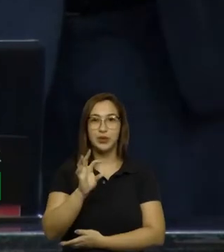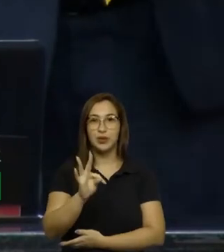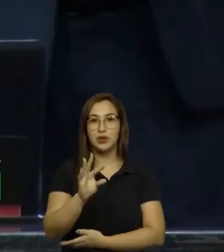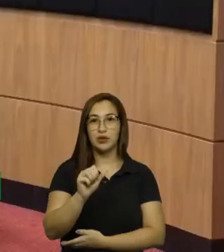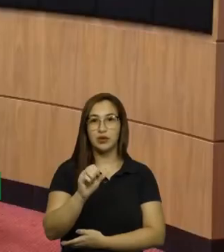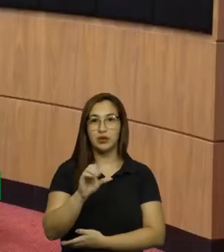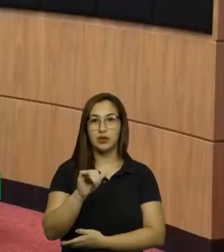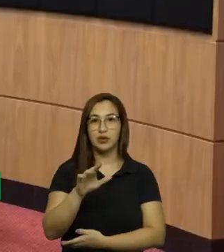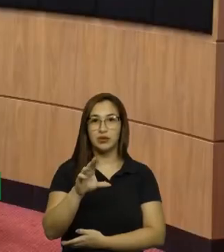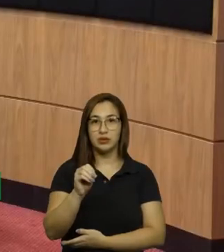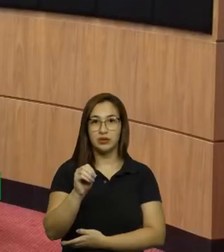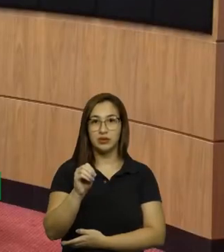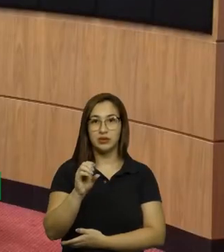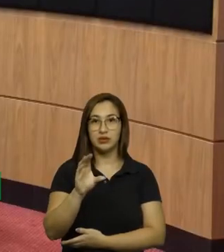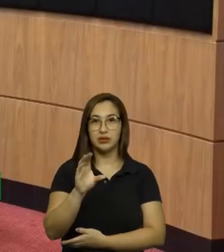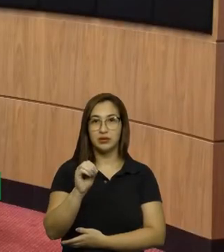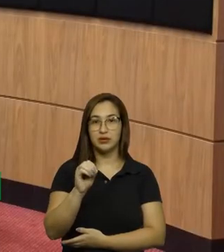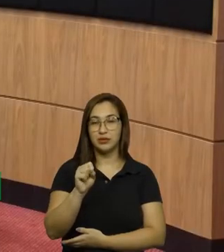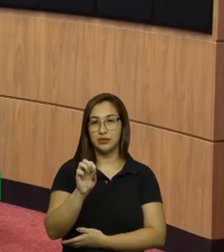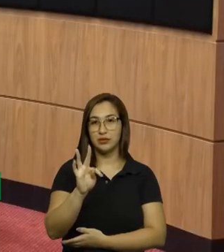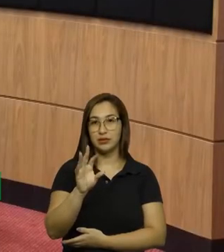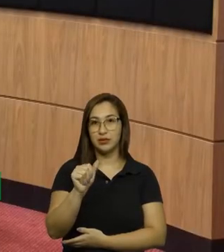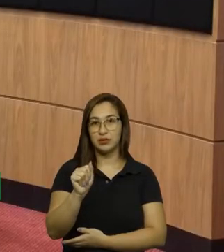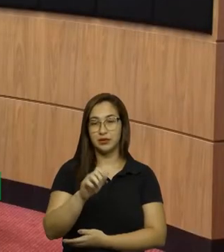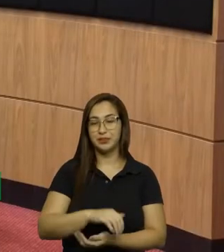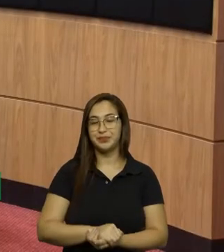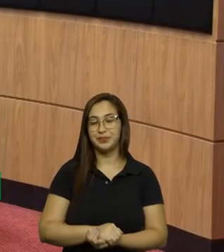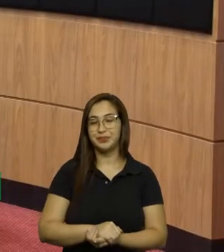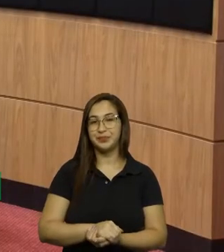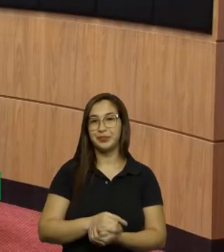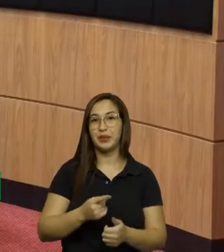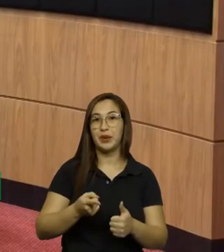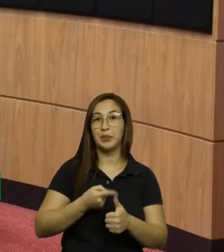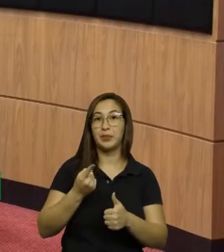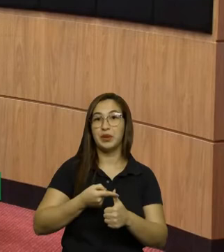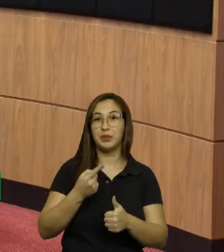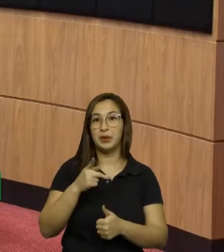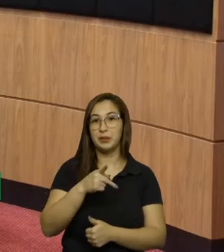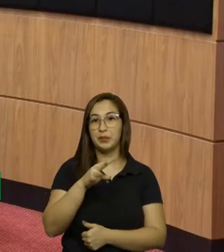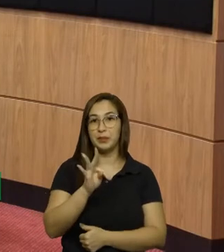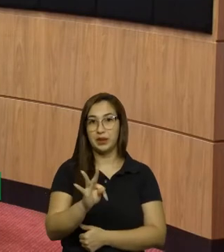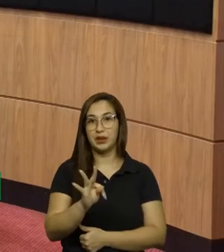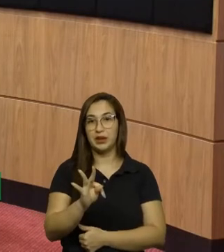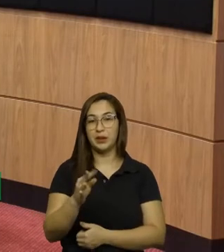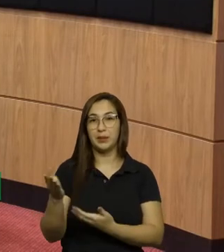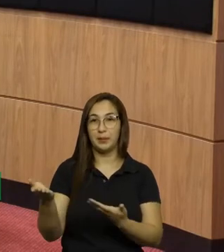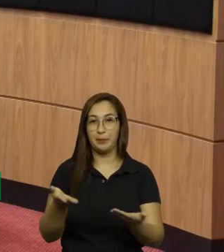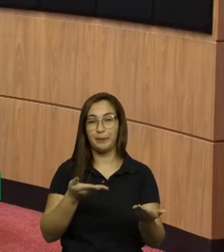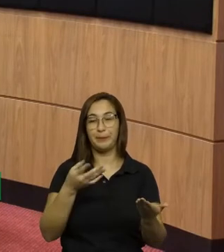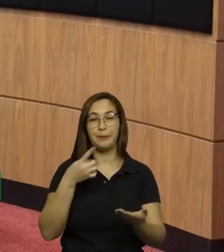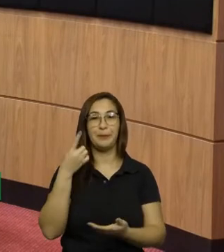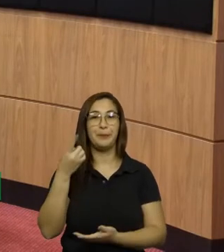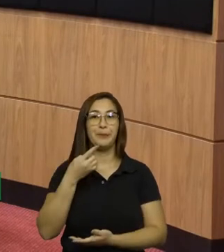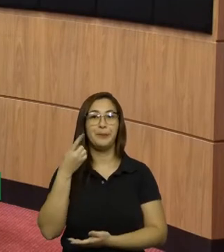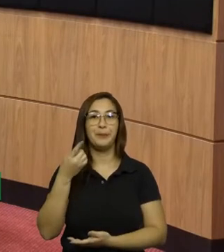Costa. Hoje o primeiro horário pertence ao PT, com a palavra o deputado